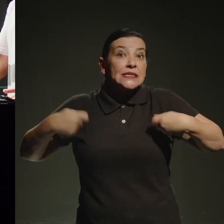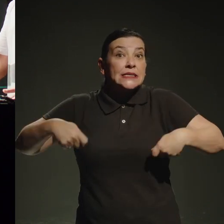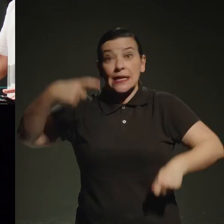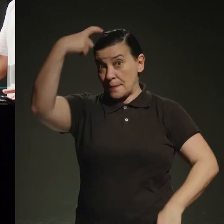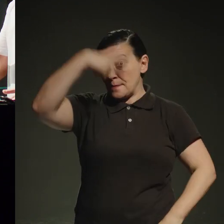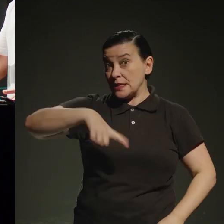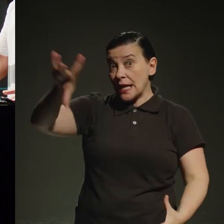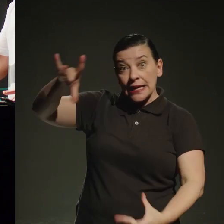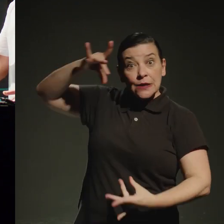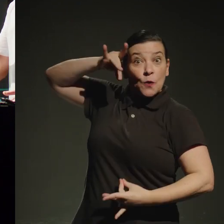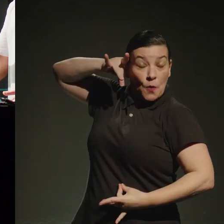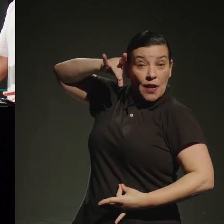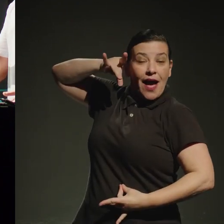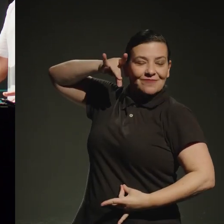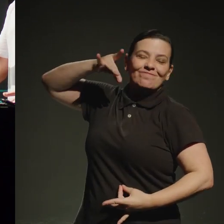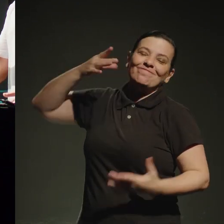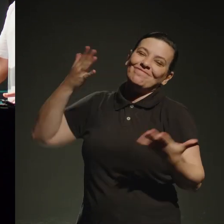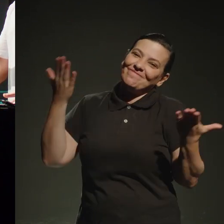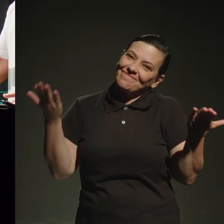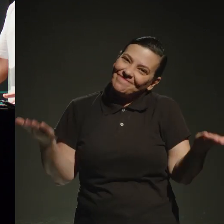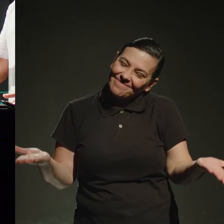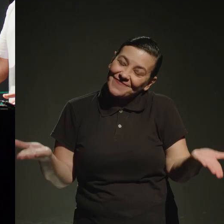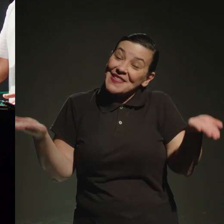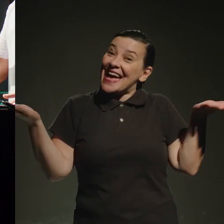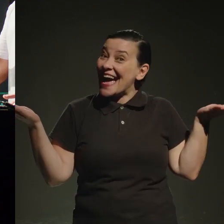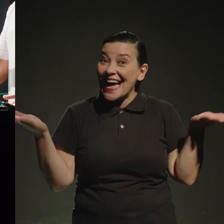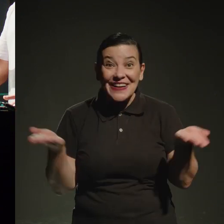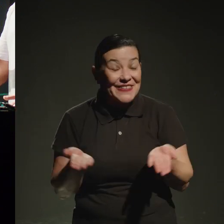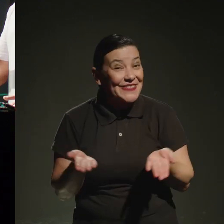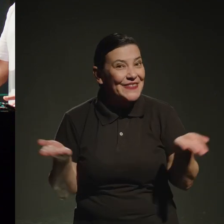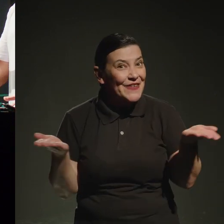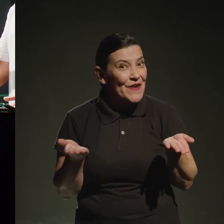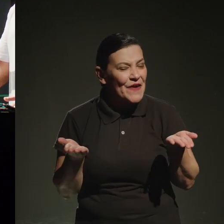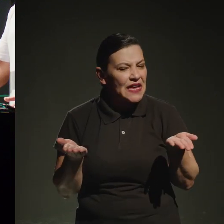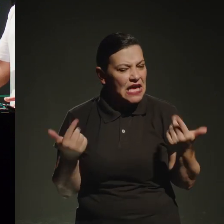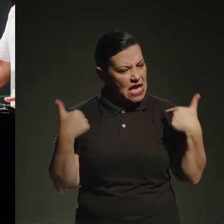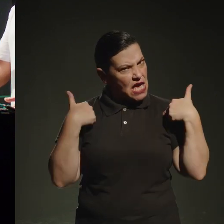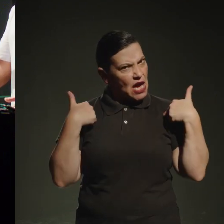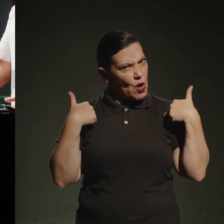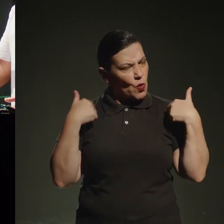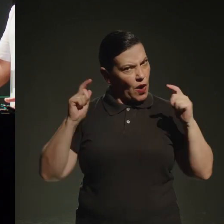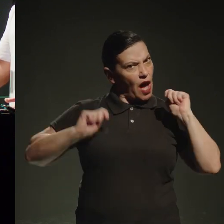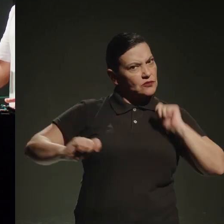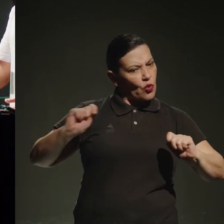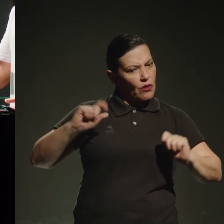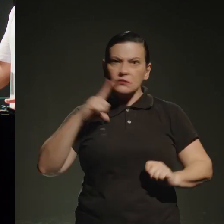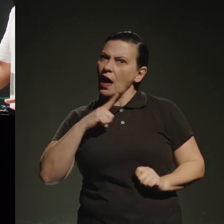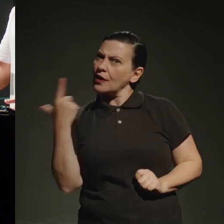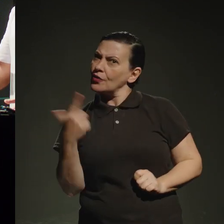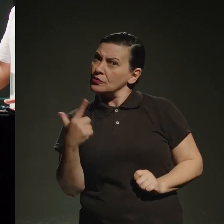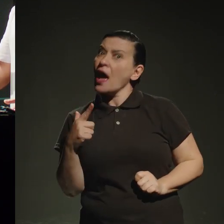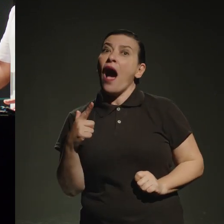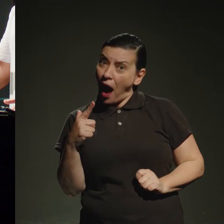um personagem. Será que eu não sou eu? Será que eu não sou nada, meu Deus? Será que eu estou muito